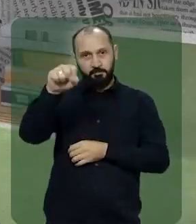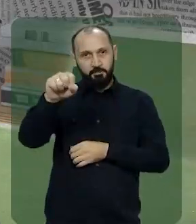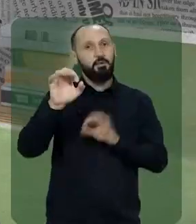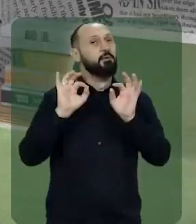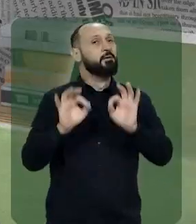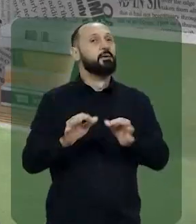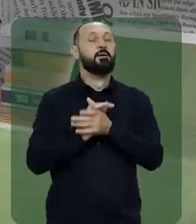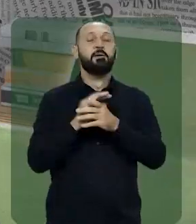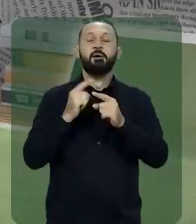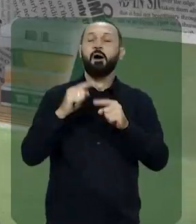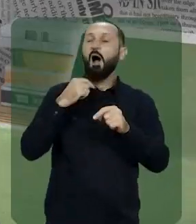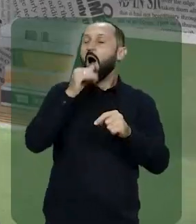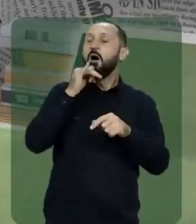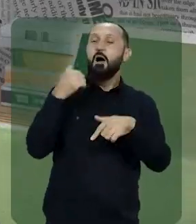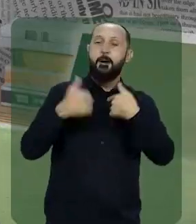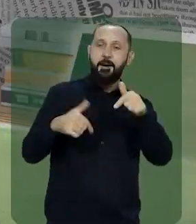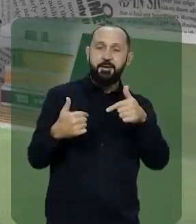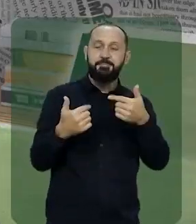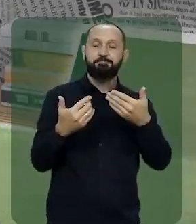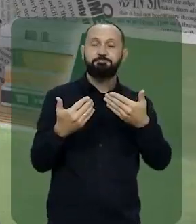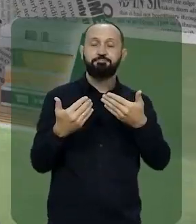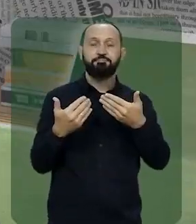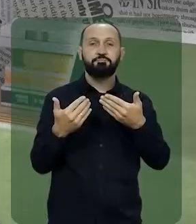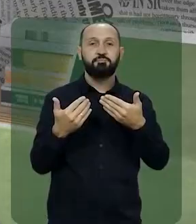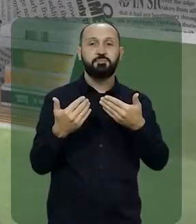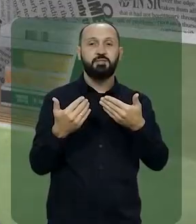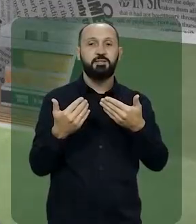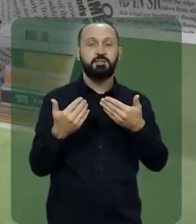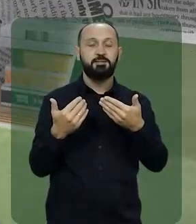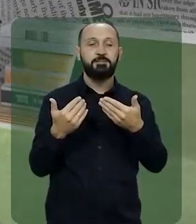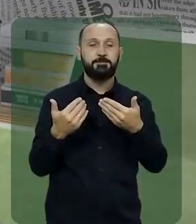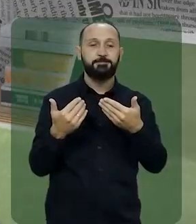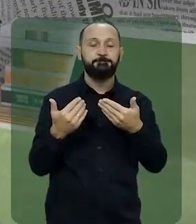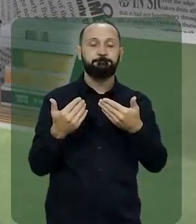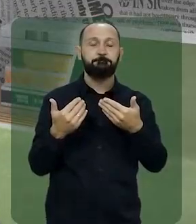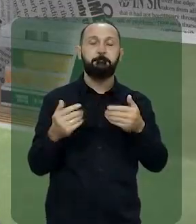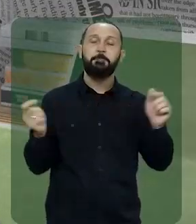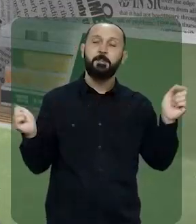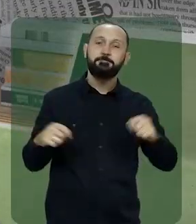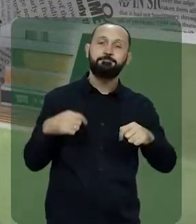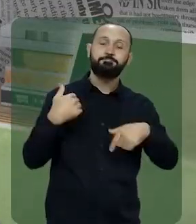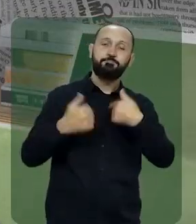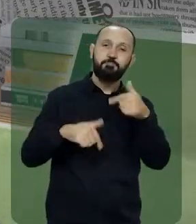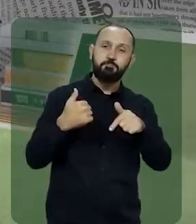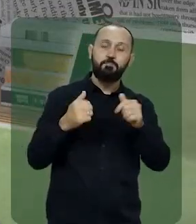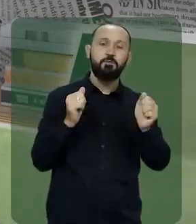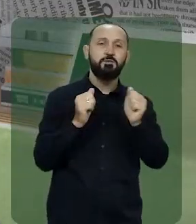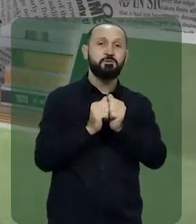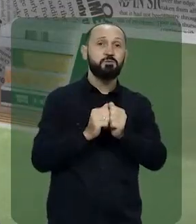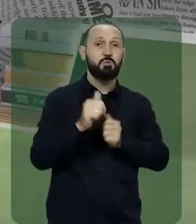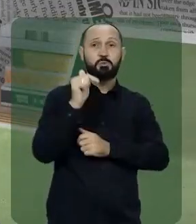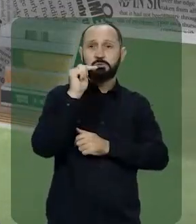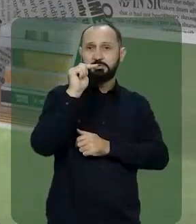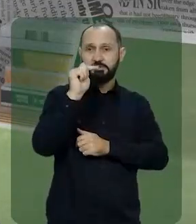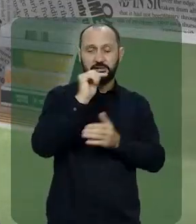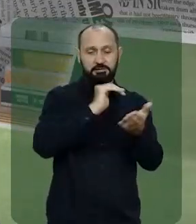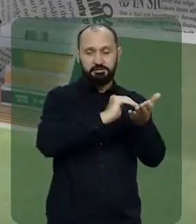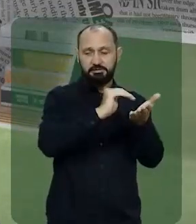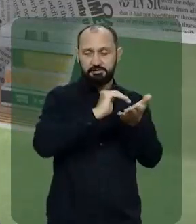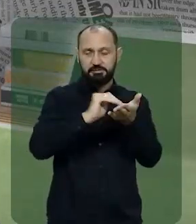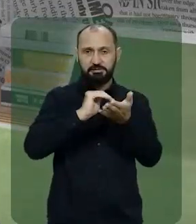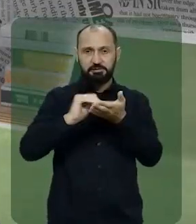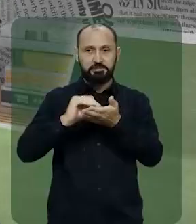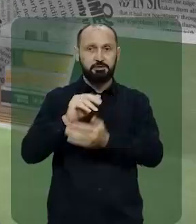Exatamente, porque quando a gente coloca a possibilidade de trabalhar com mais 7